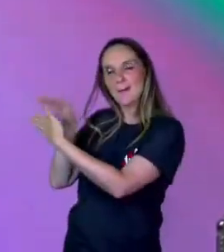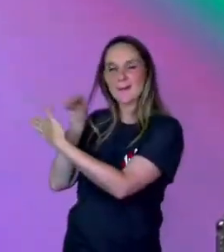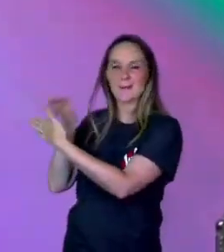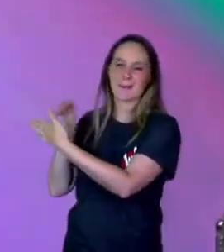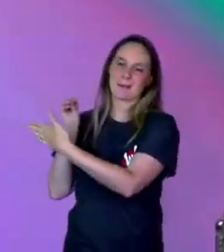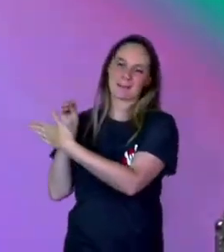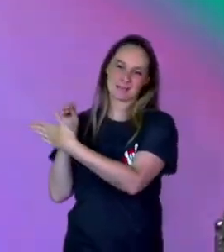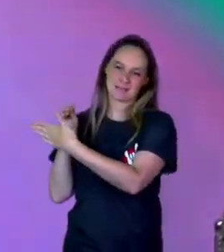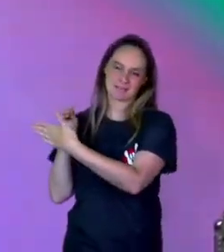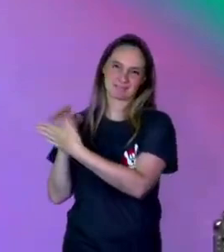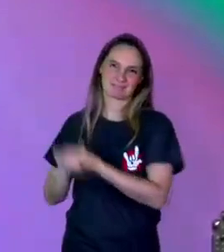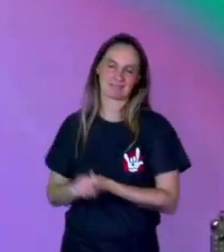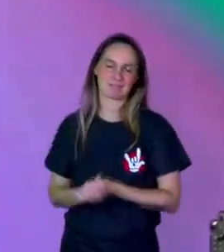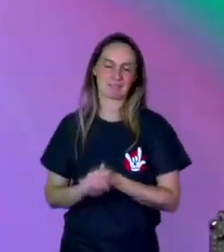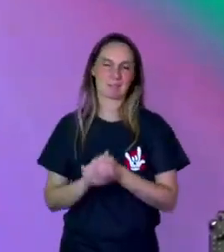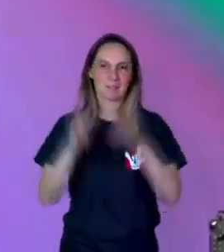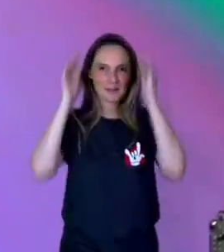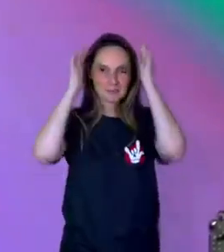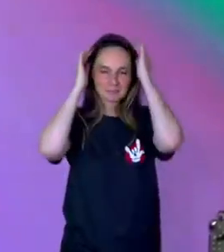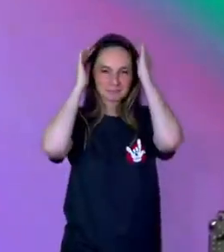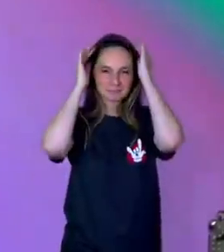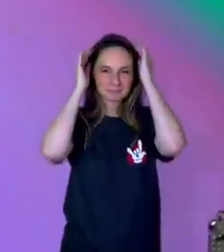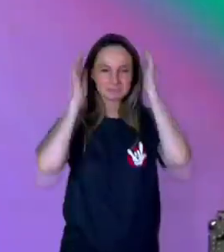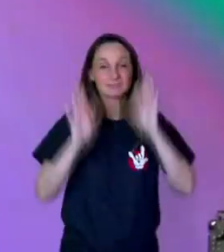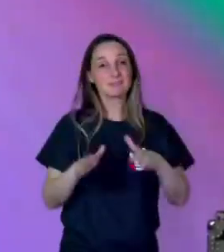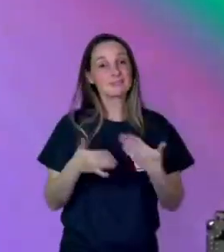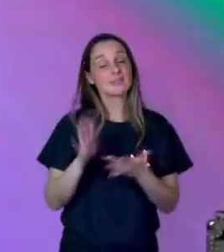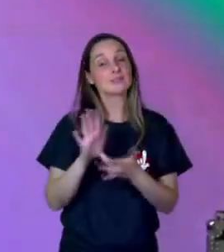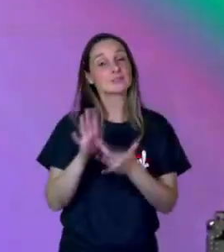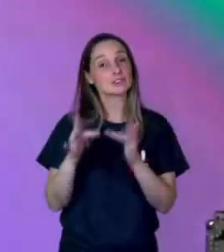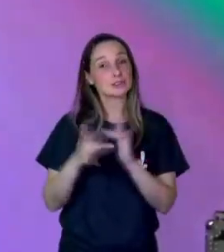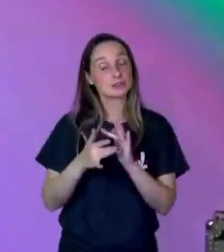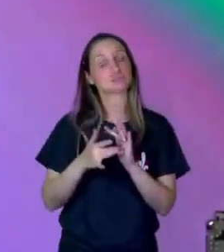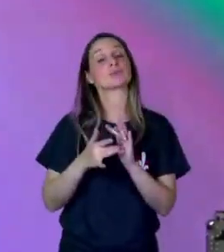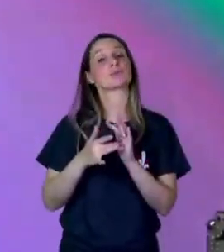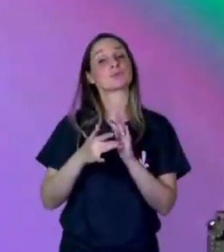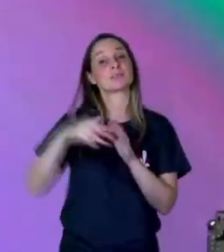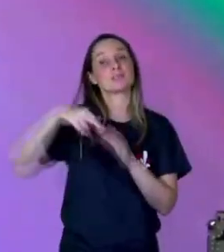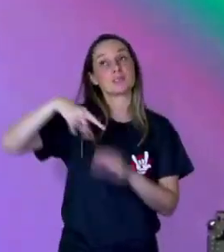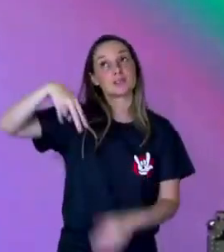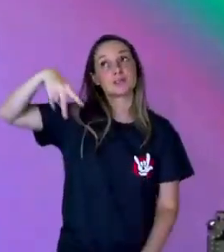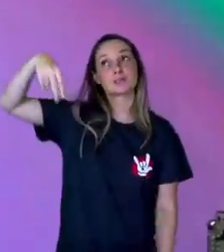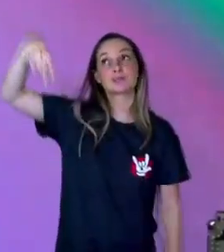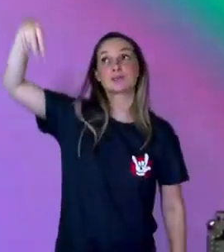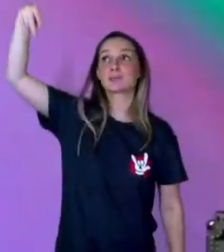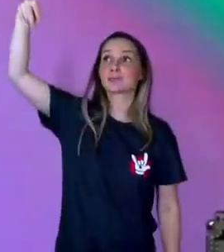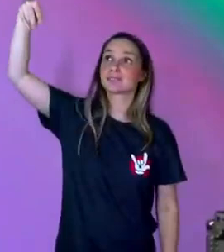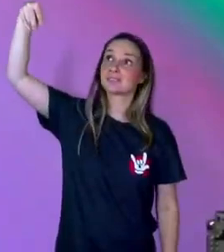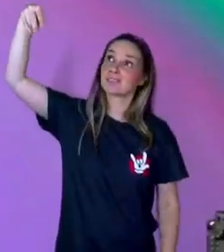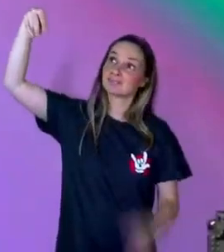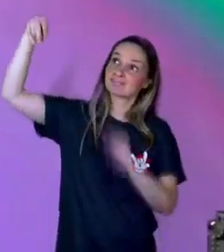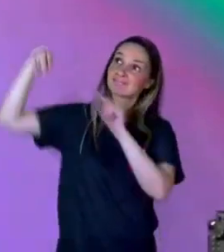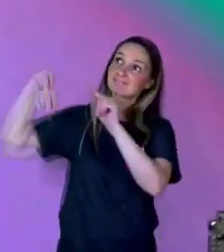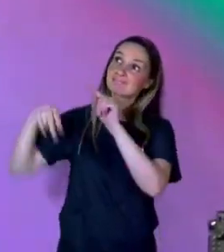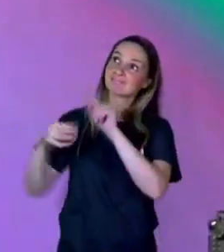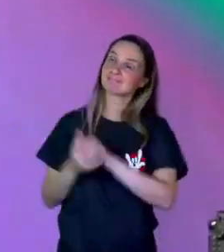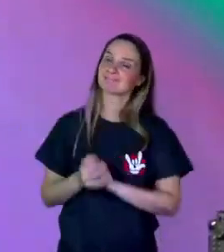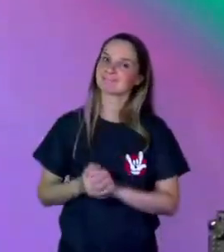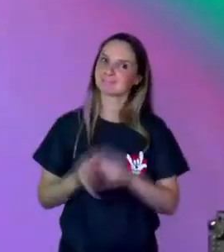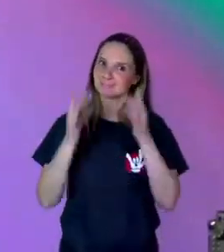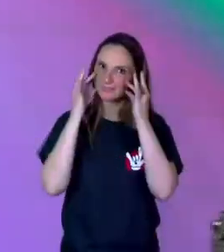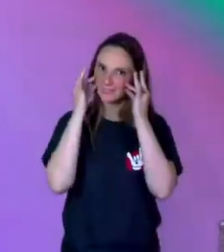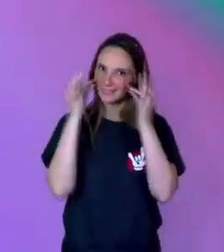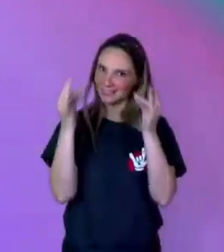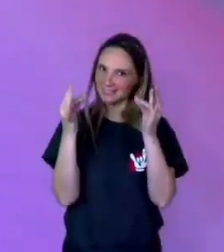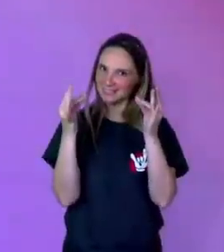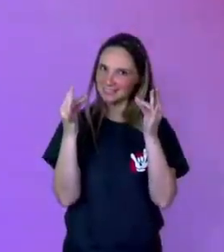E aí Jesus sobe aos céus. Dito isso, ele subiu aos céus. Cara, olha para mim aqui. O